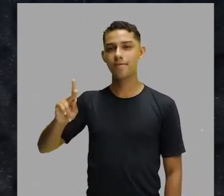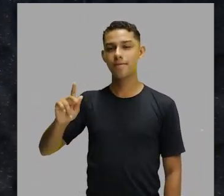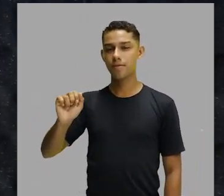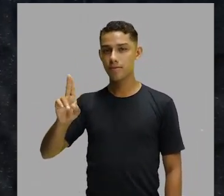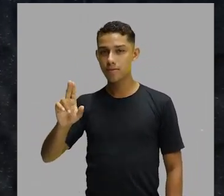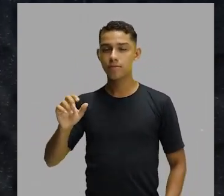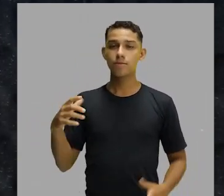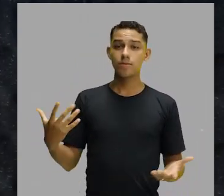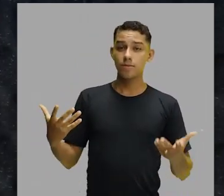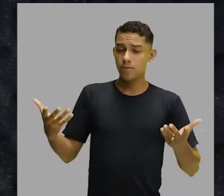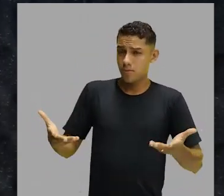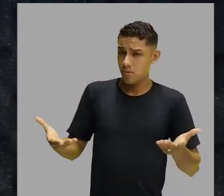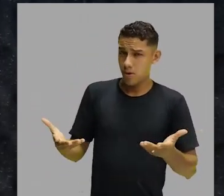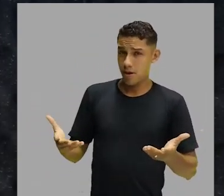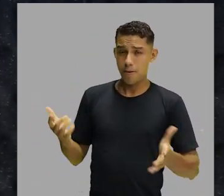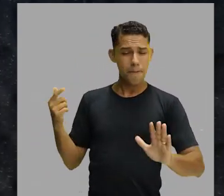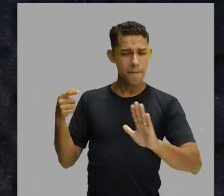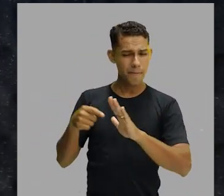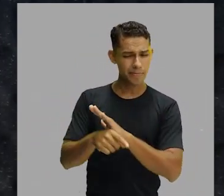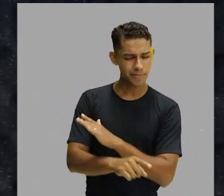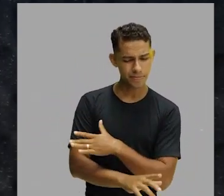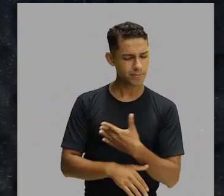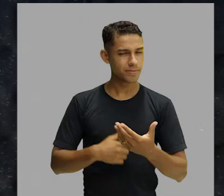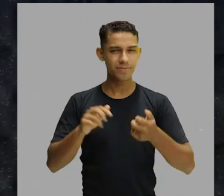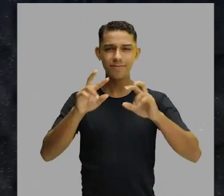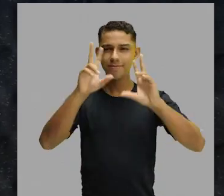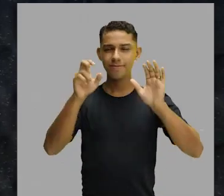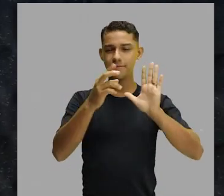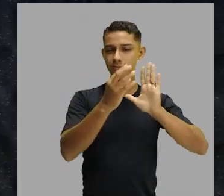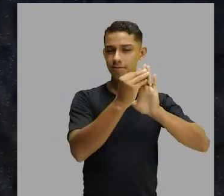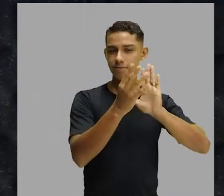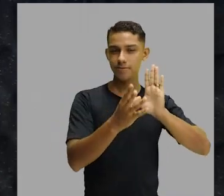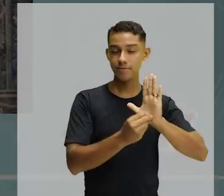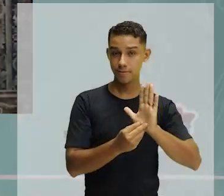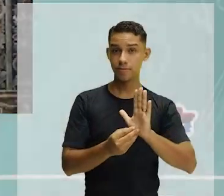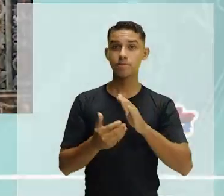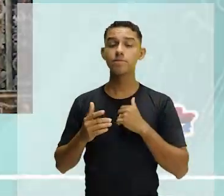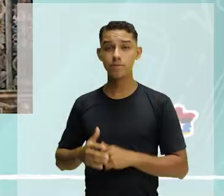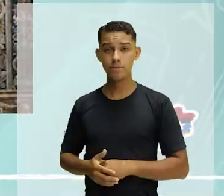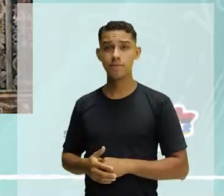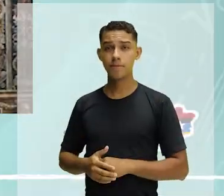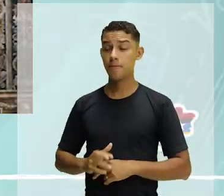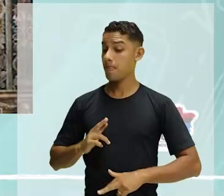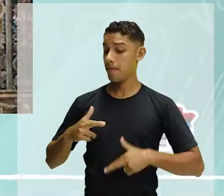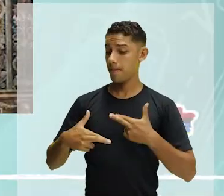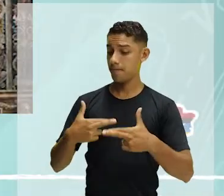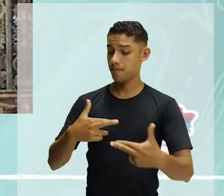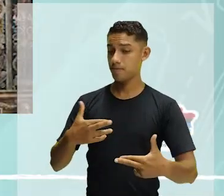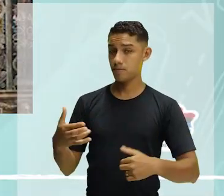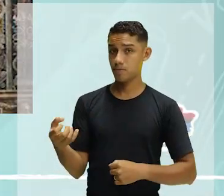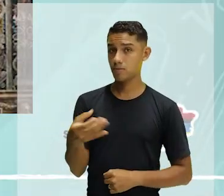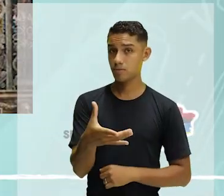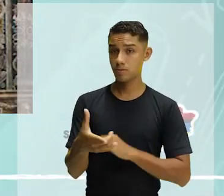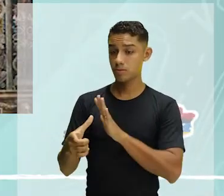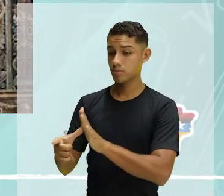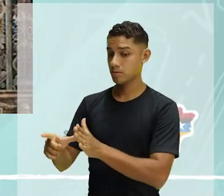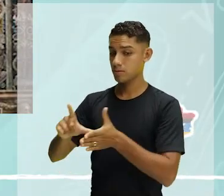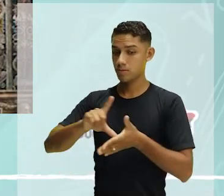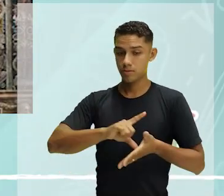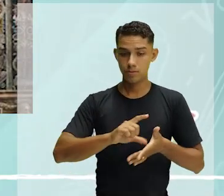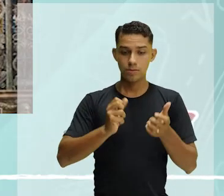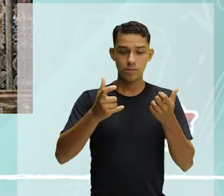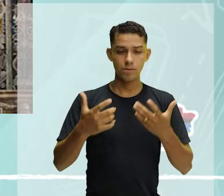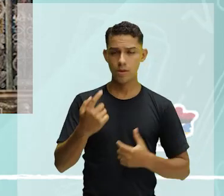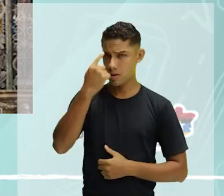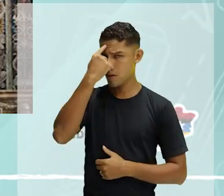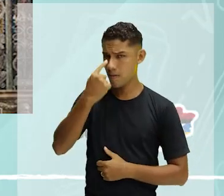vamos explorar um pouco mais desse movimento chamado pré-renascentista, tá? Eu trouxe aqui uma figura, você pode acompanhar, é